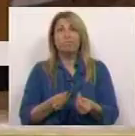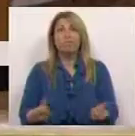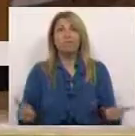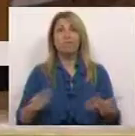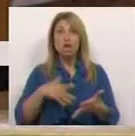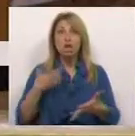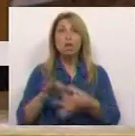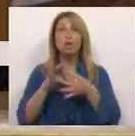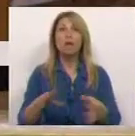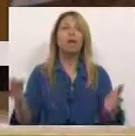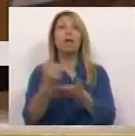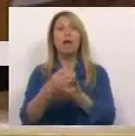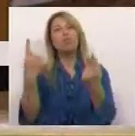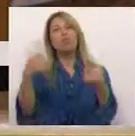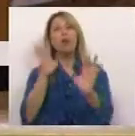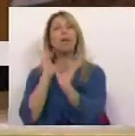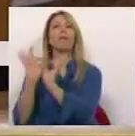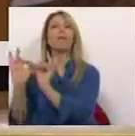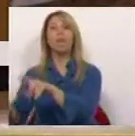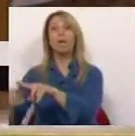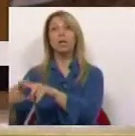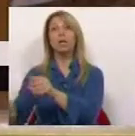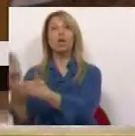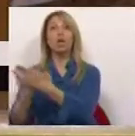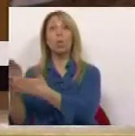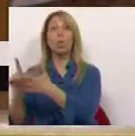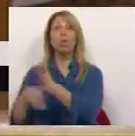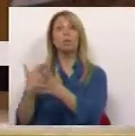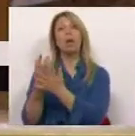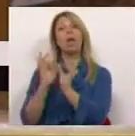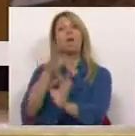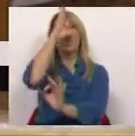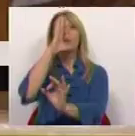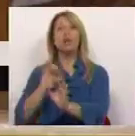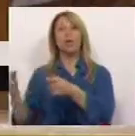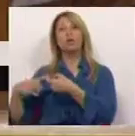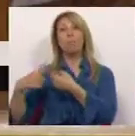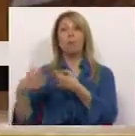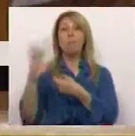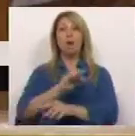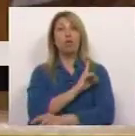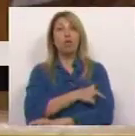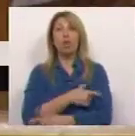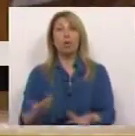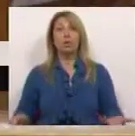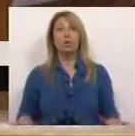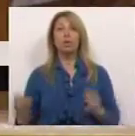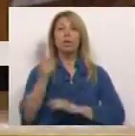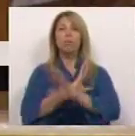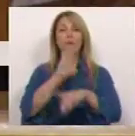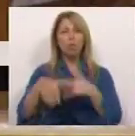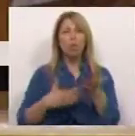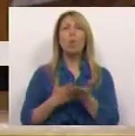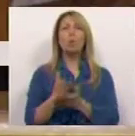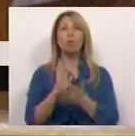que decide em função dos grandes interesses económicos e sempre a favor dos seus Estados-membros mais fortes. Uma Europa que continua a